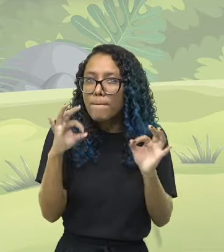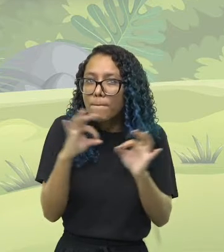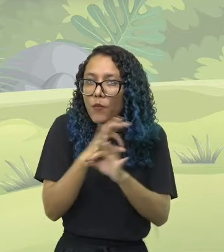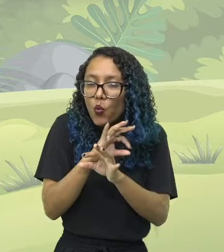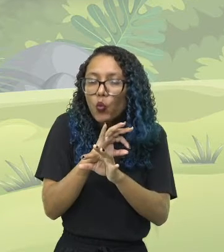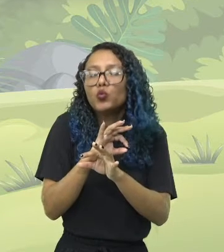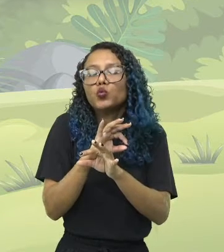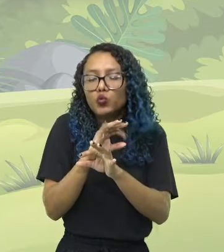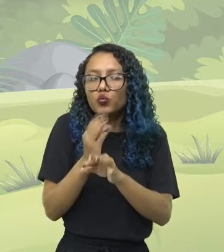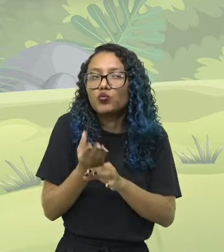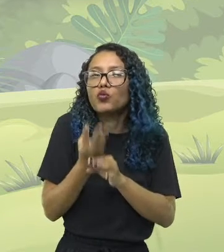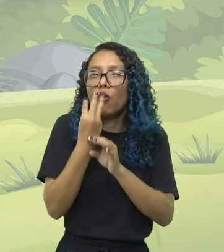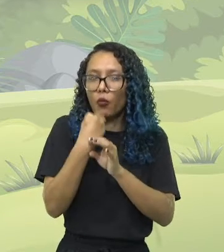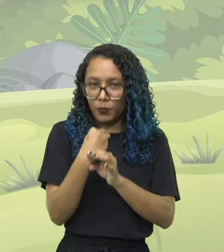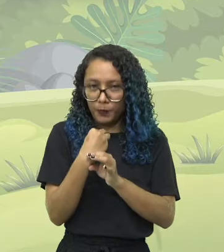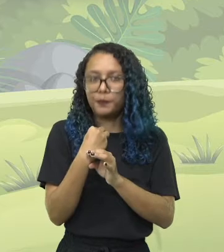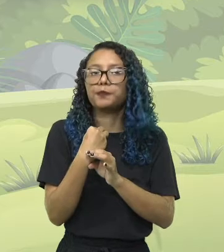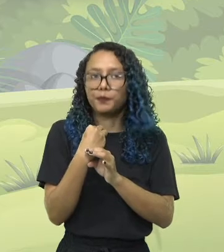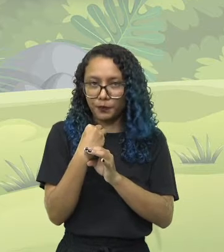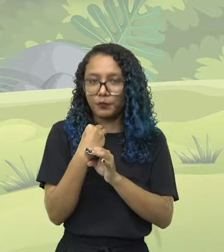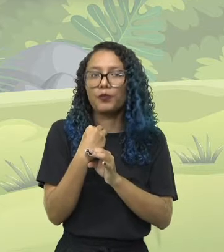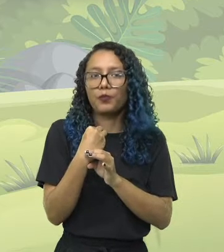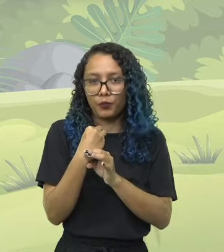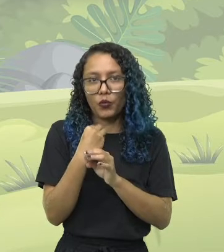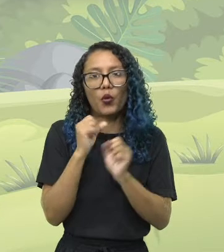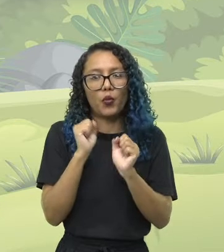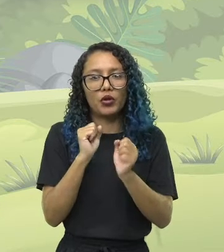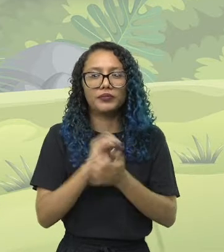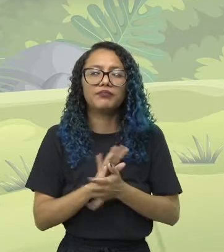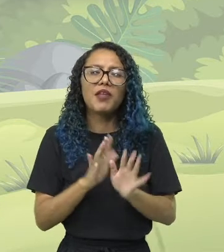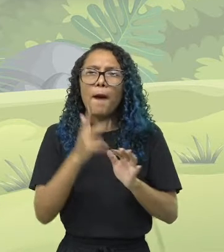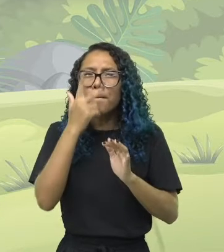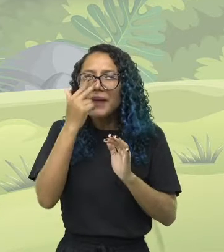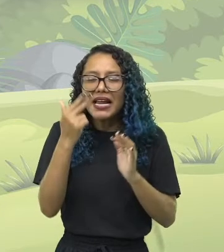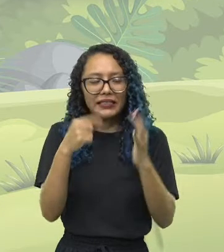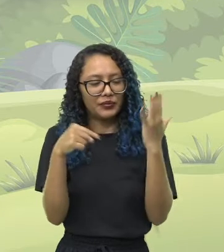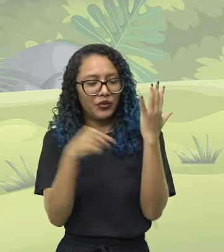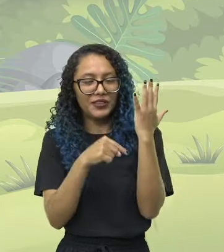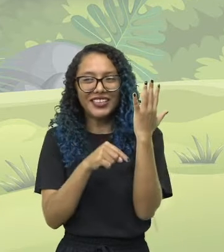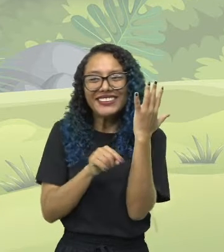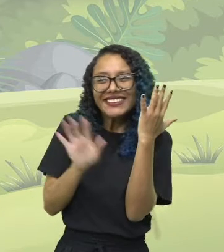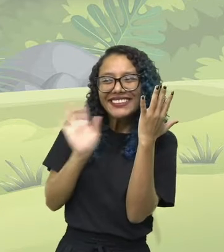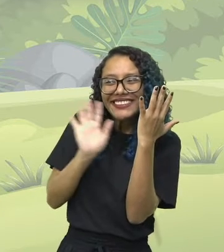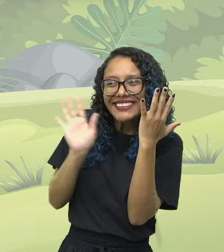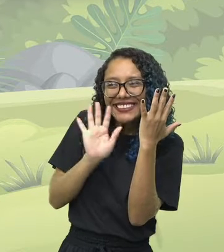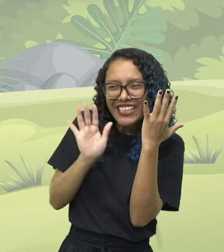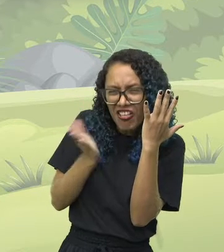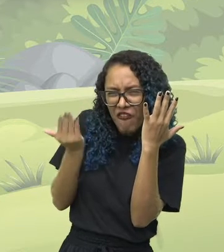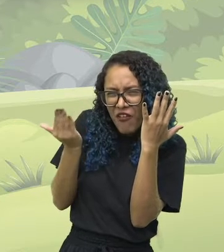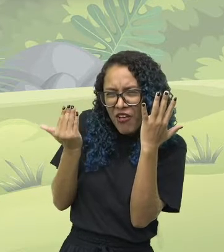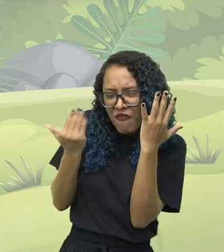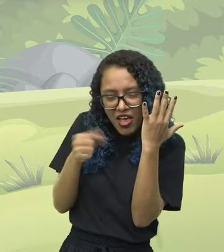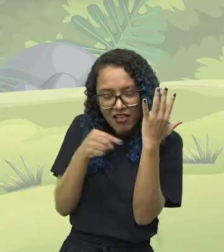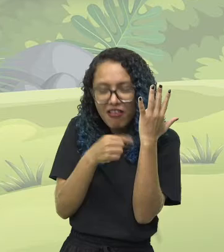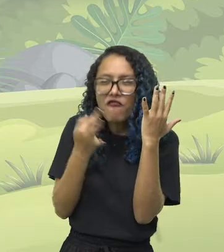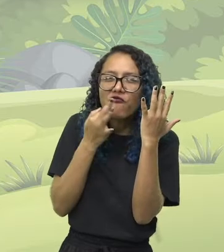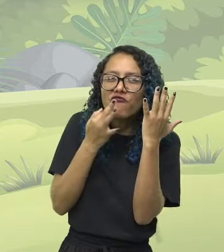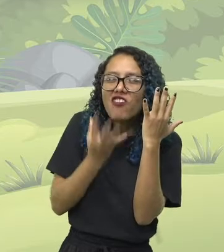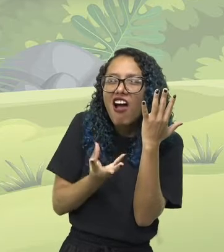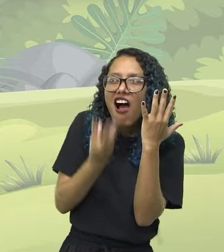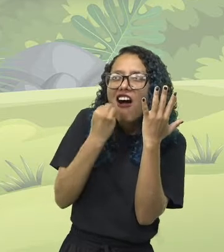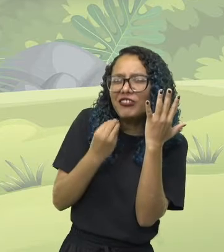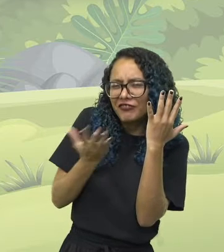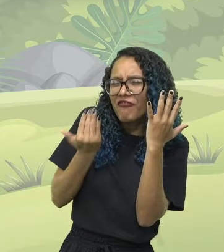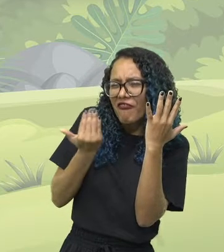comidos. É como se as plantas dissessem: oi, venham provar dos meus frutos